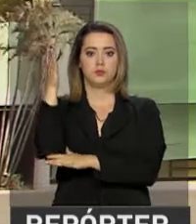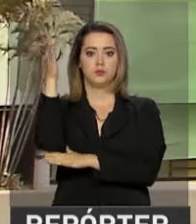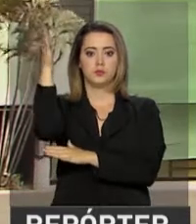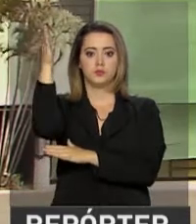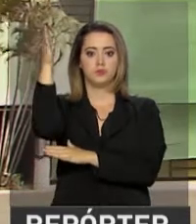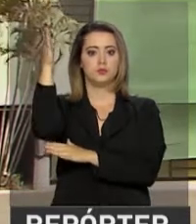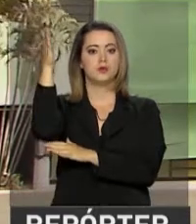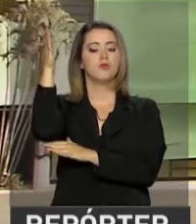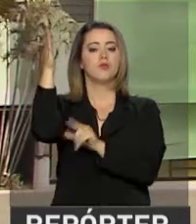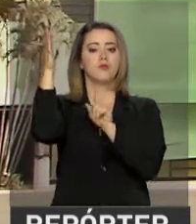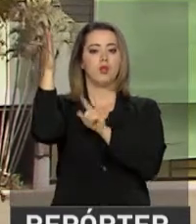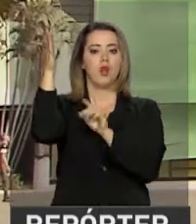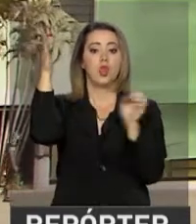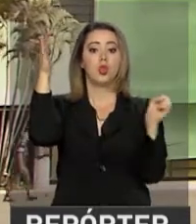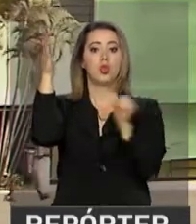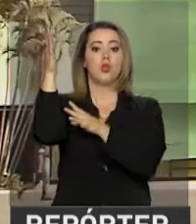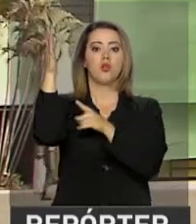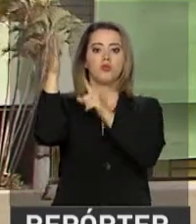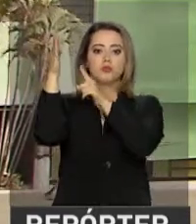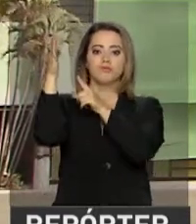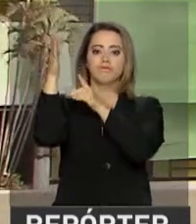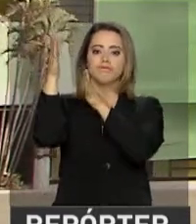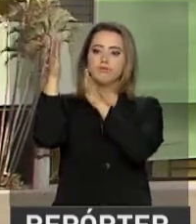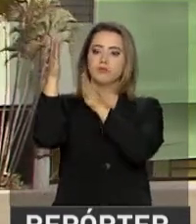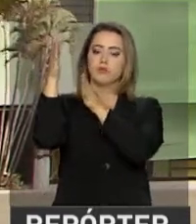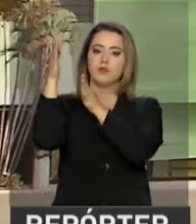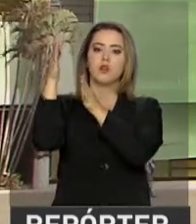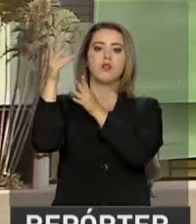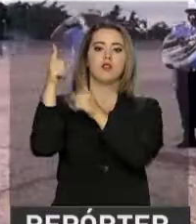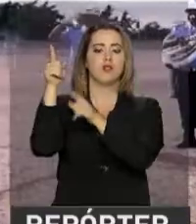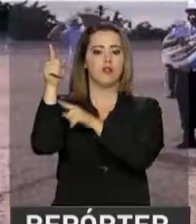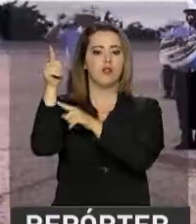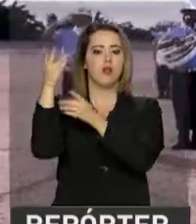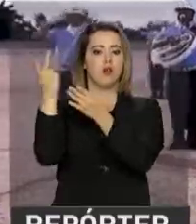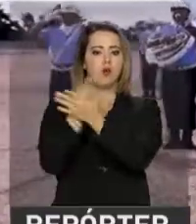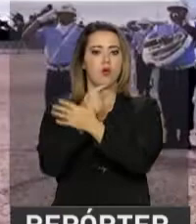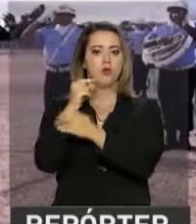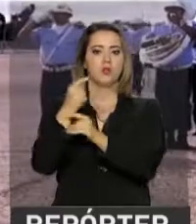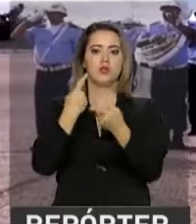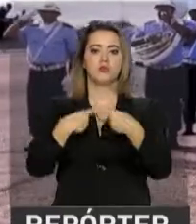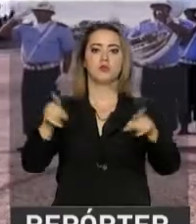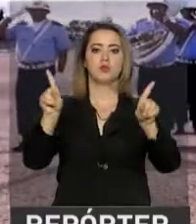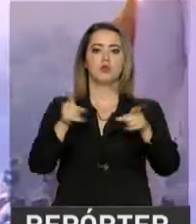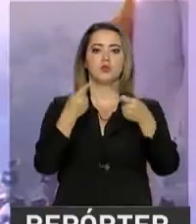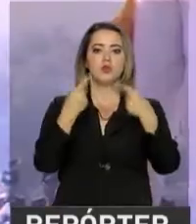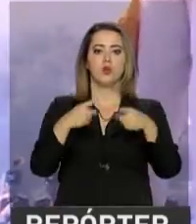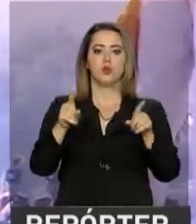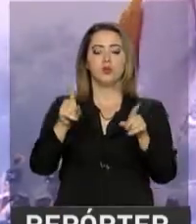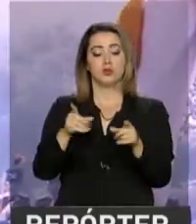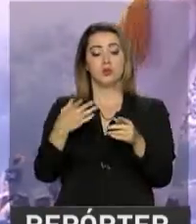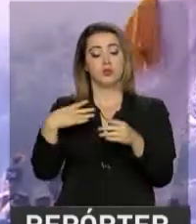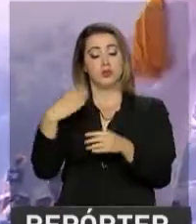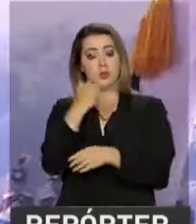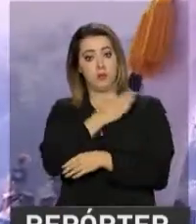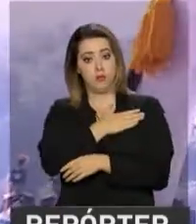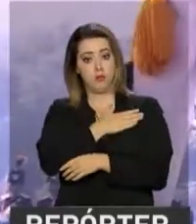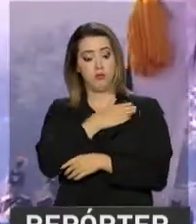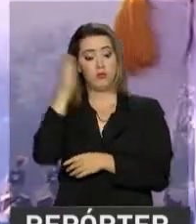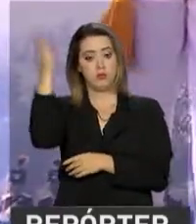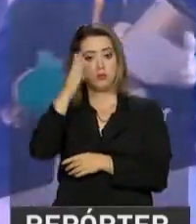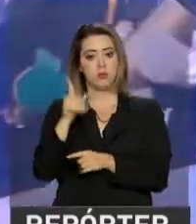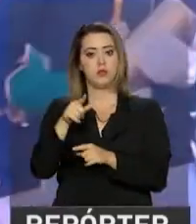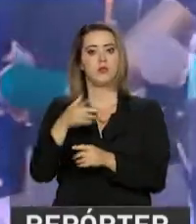bandeira. Então, esse hasteamento é realizado ao som do hino nacional e sob a salva de 21 tiros de